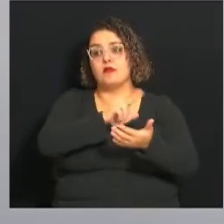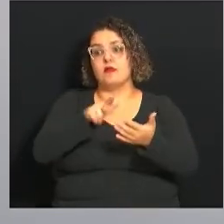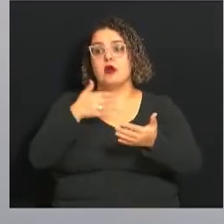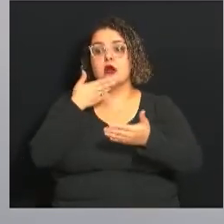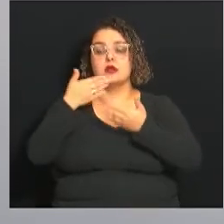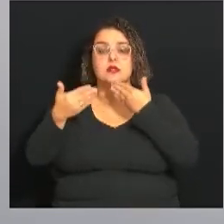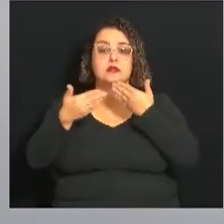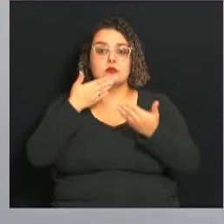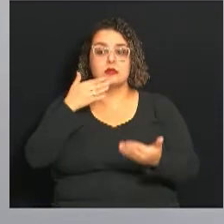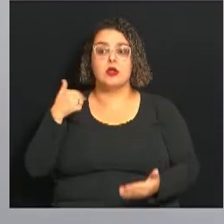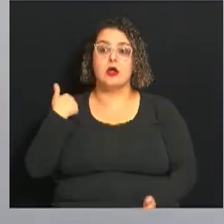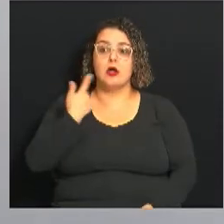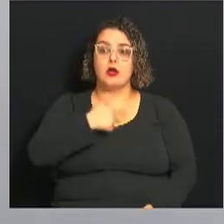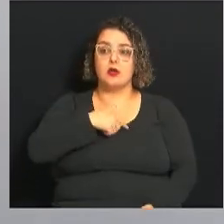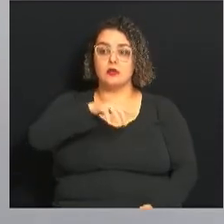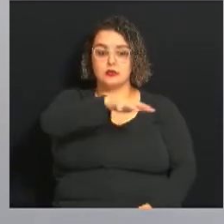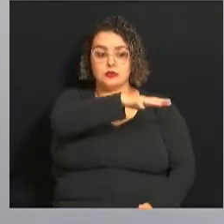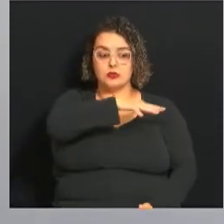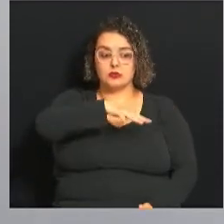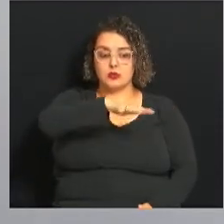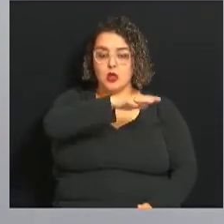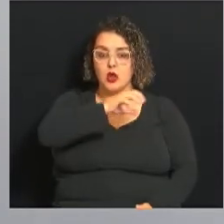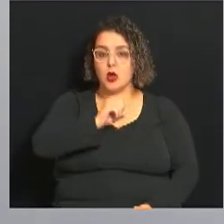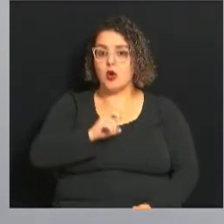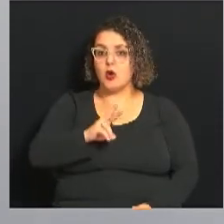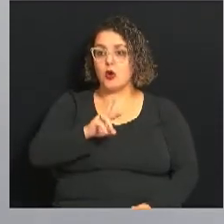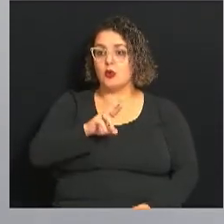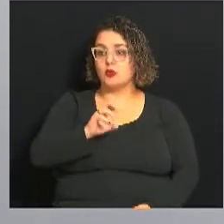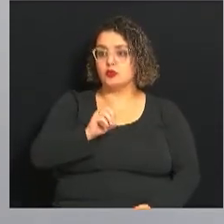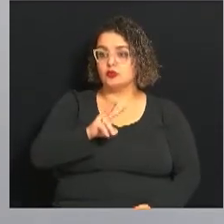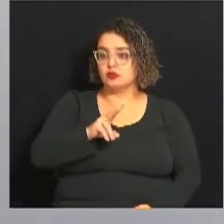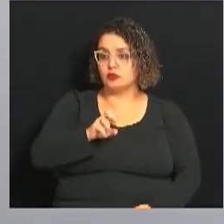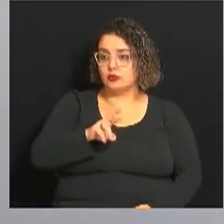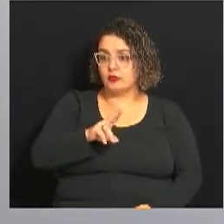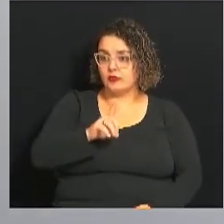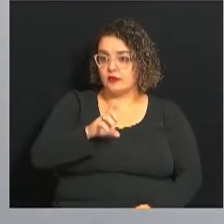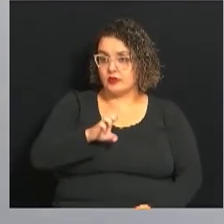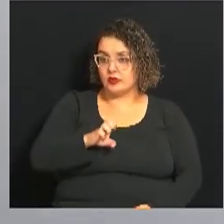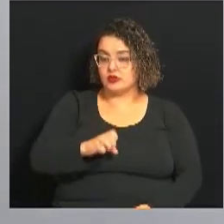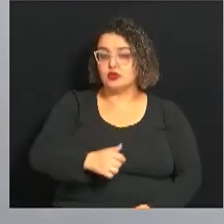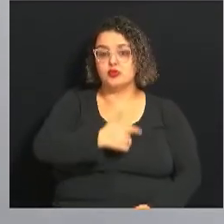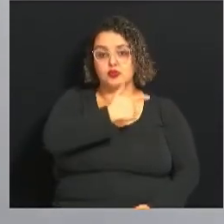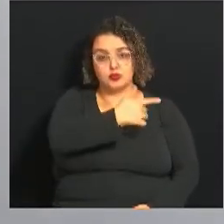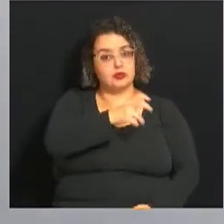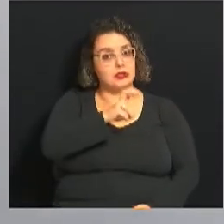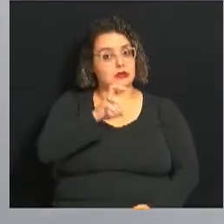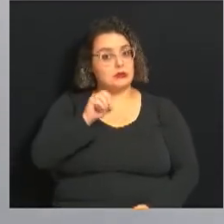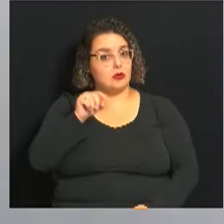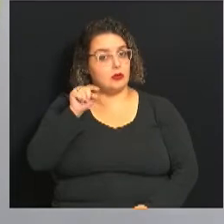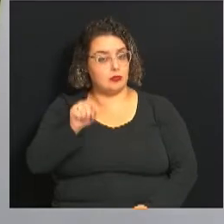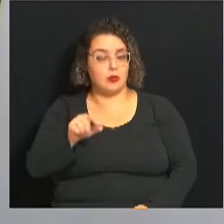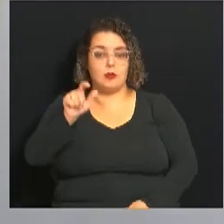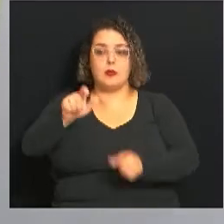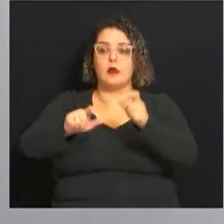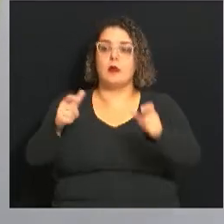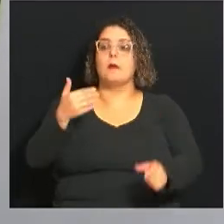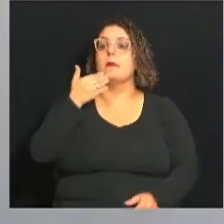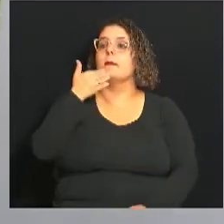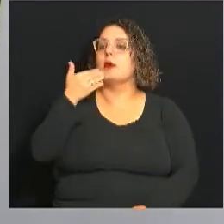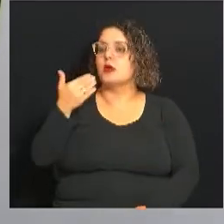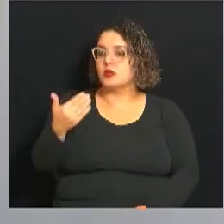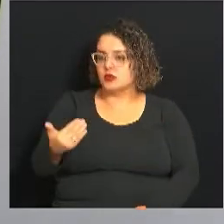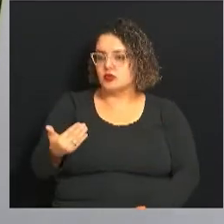a nossa região do Distrito Ouro Verde é uma região que tem aproximadamente 250 mil pessoas. Então nós solicitamos